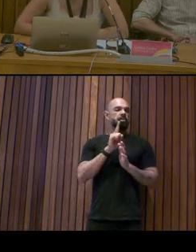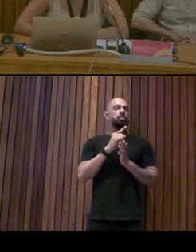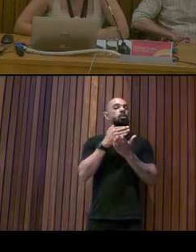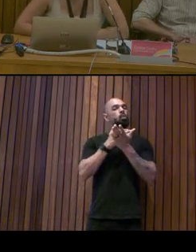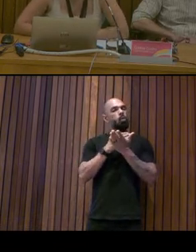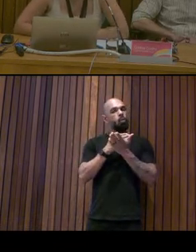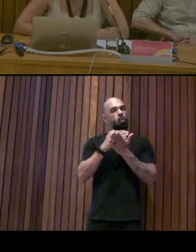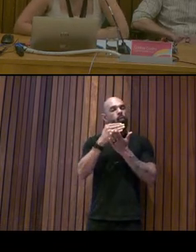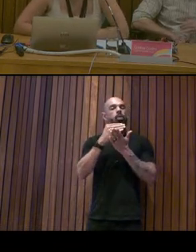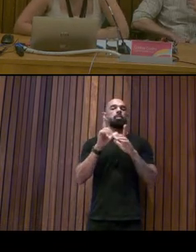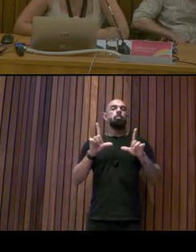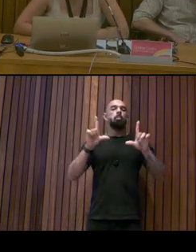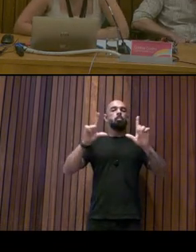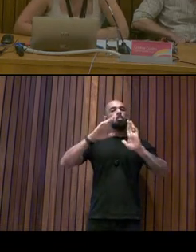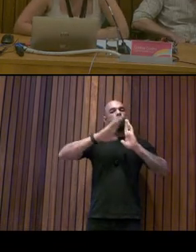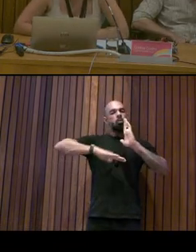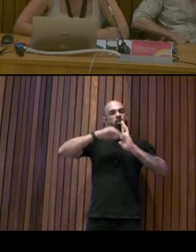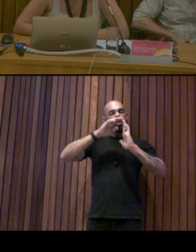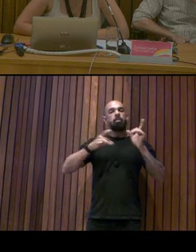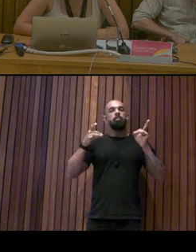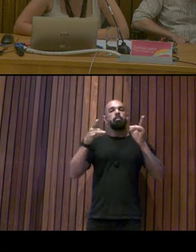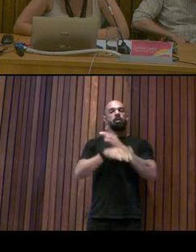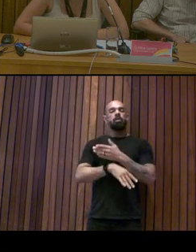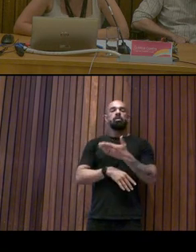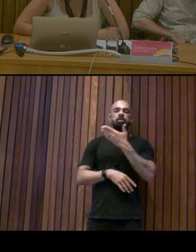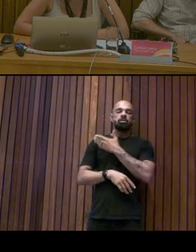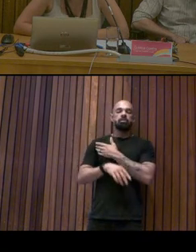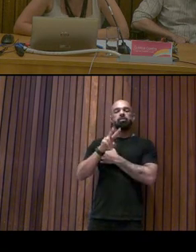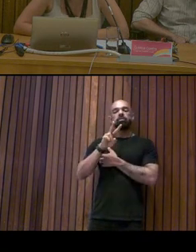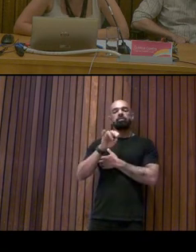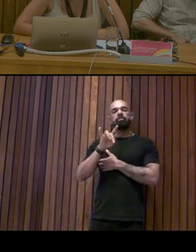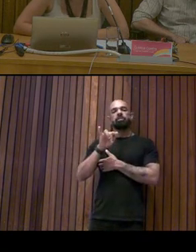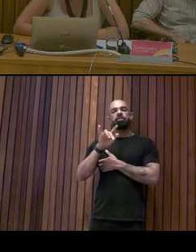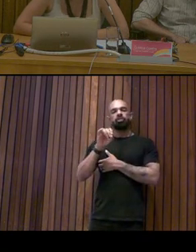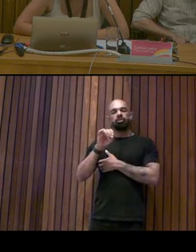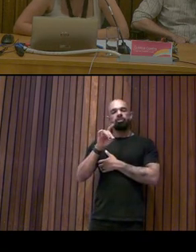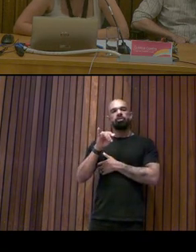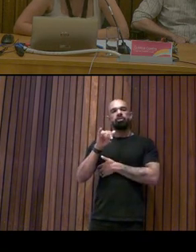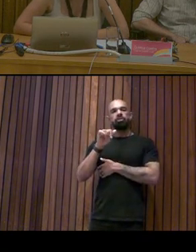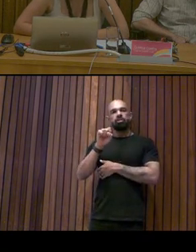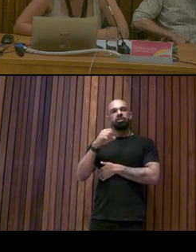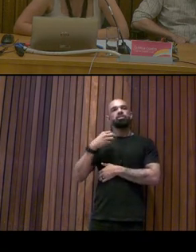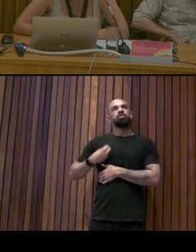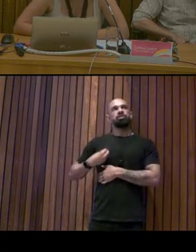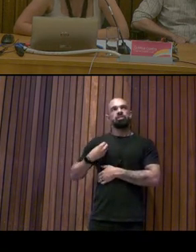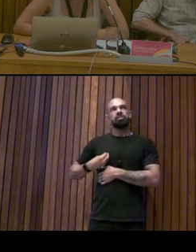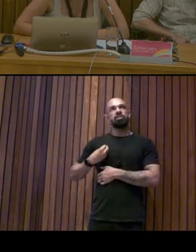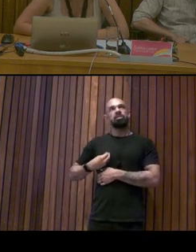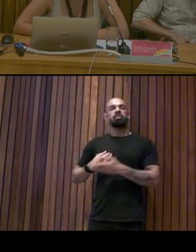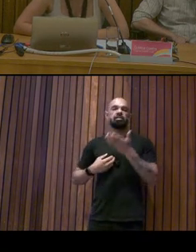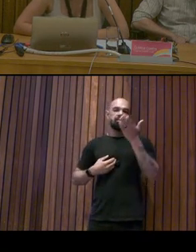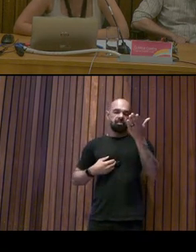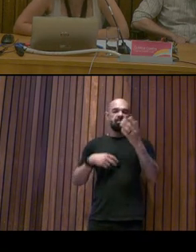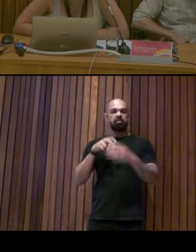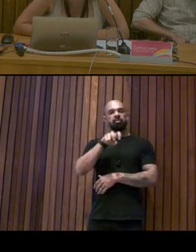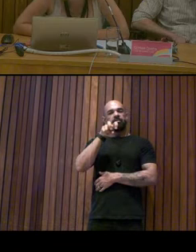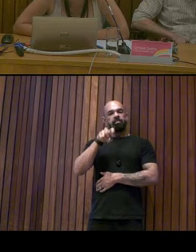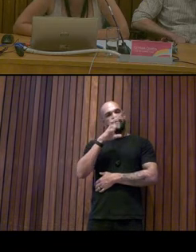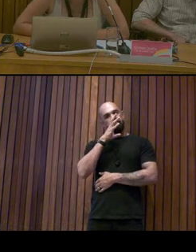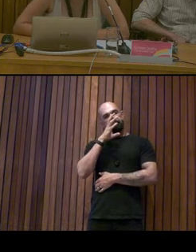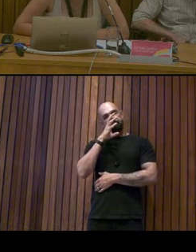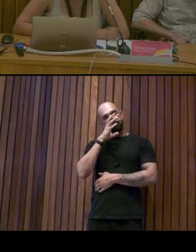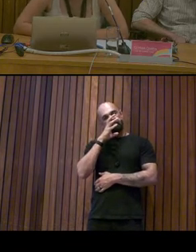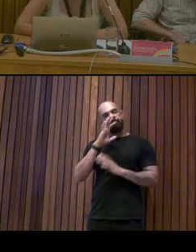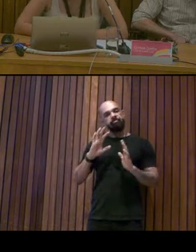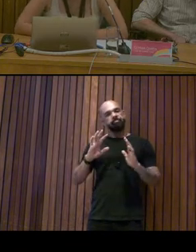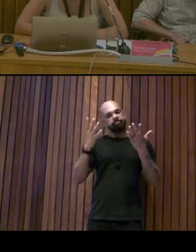primeiros murais, né, a ficarem prontos. Virgílio Dias, que está aqui nos, né, prestigiando aqui esse evento,